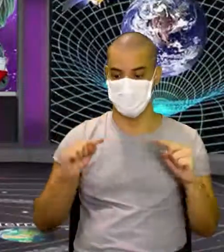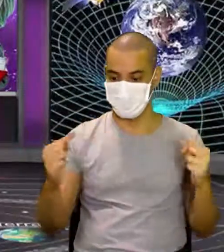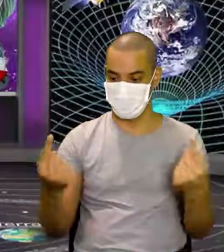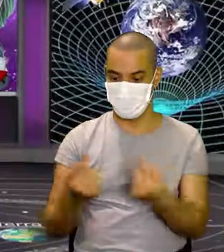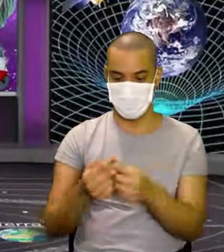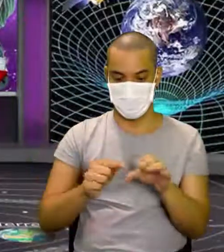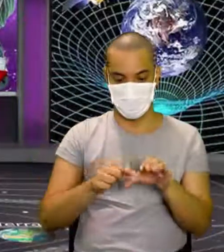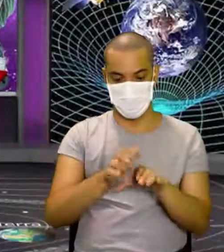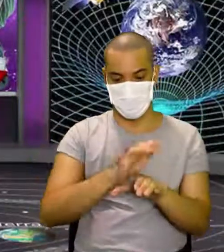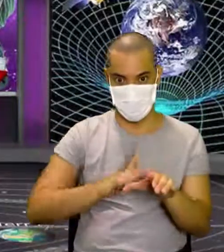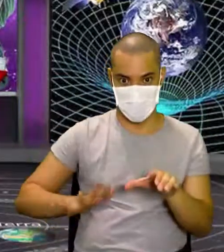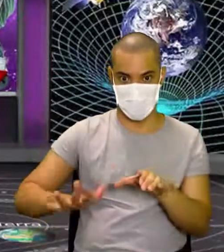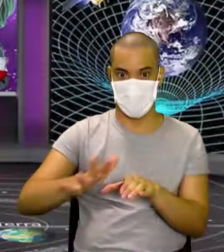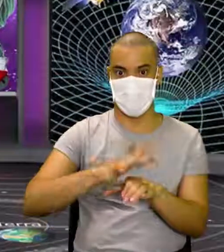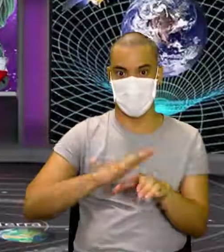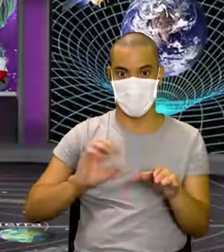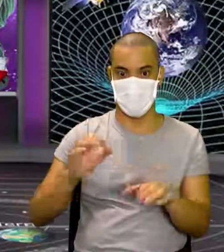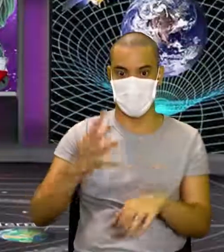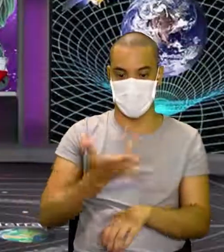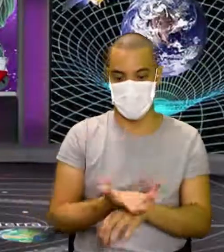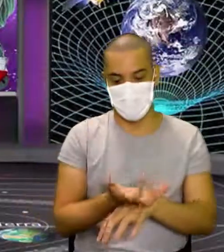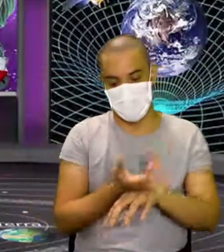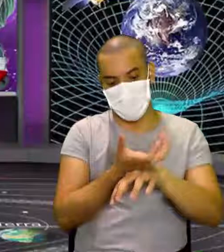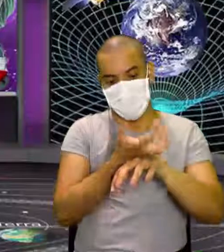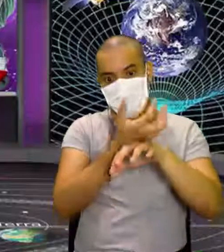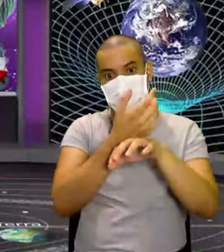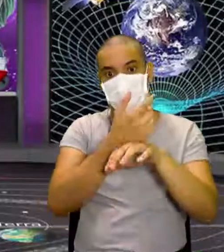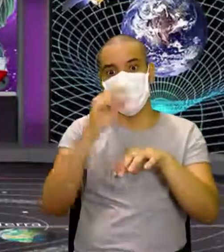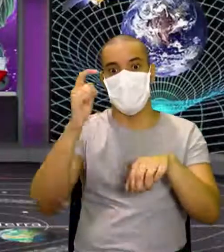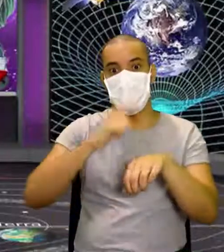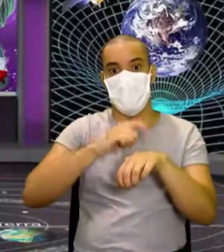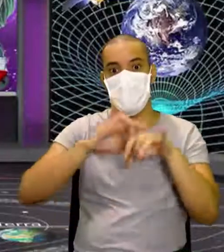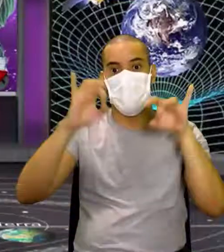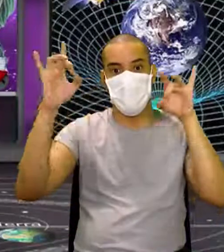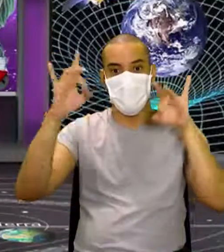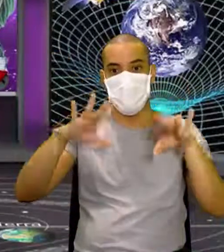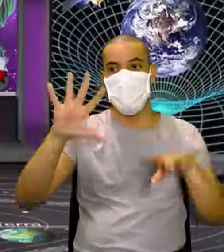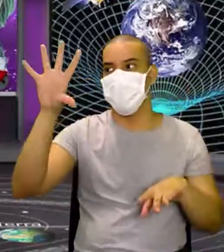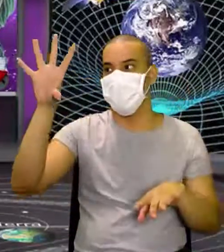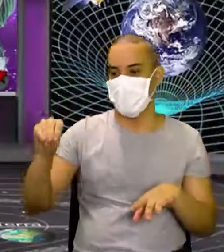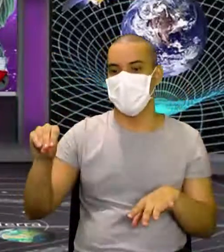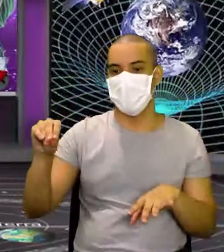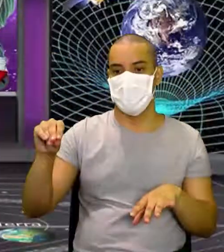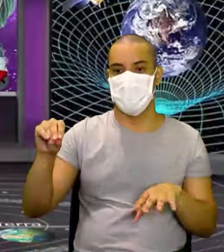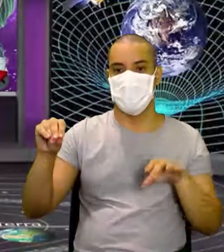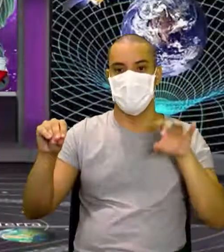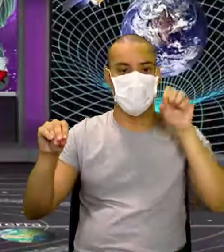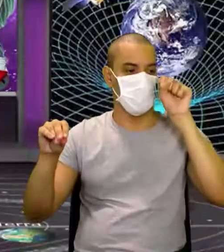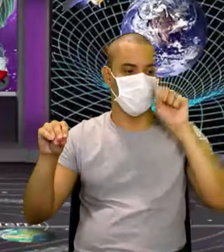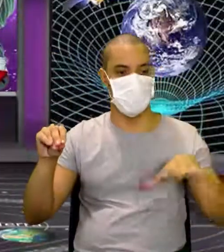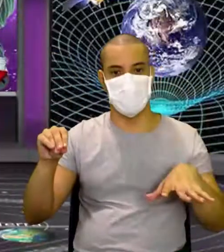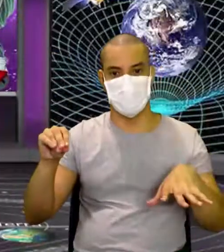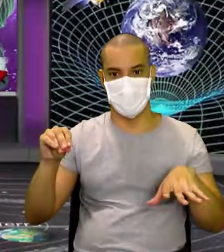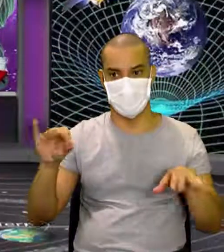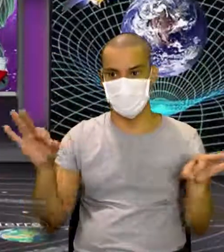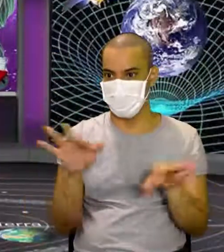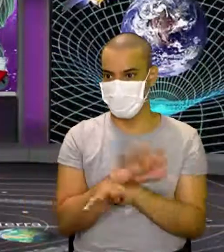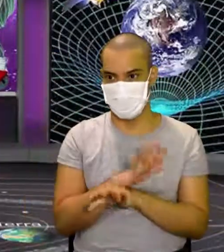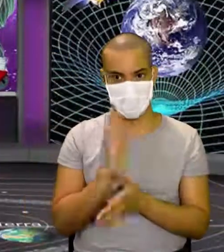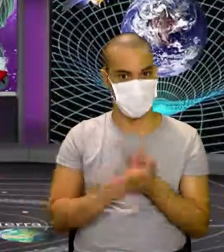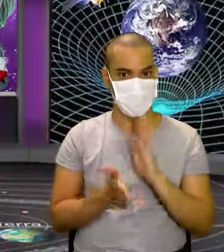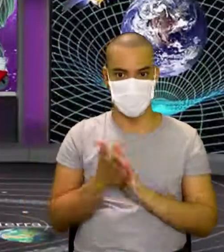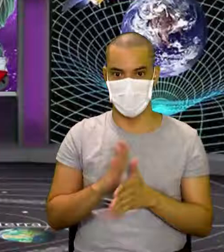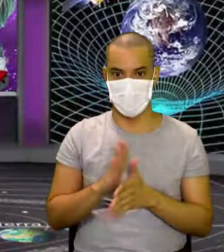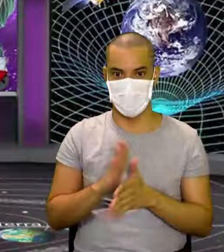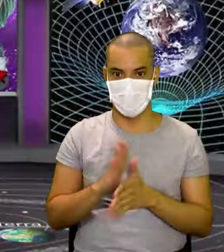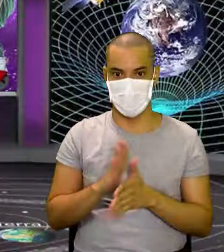o eletroímã vira um ímã, atrai, e na hora de soltar, ele só desliga a questão da corrente, pronto, acabou o